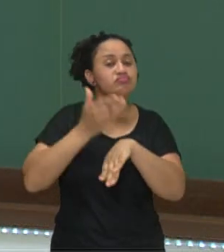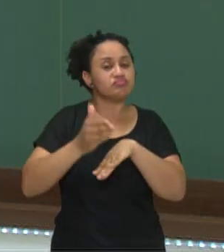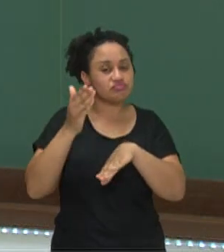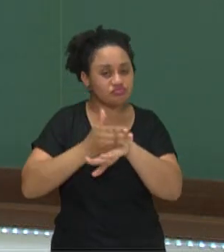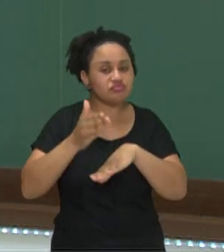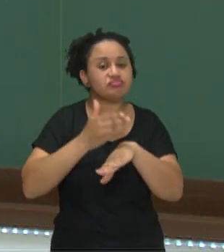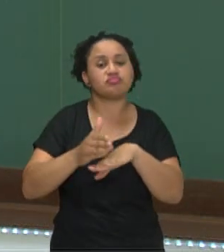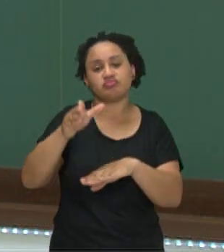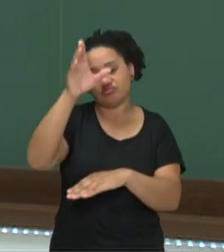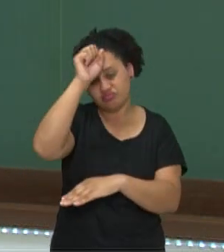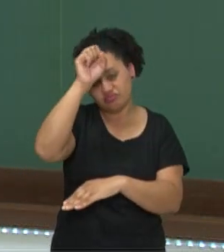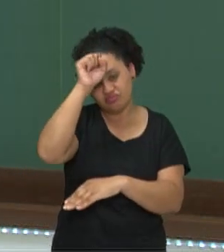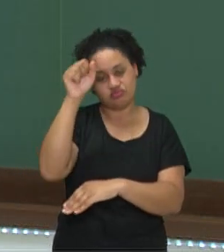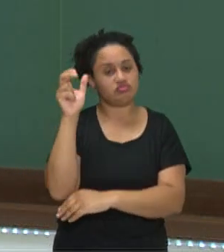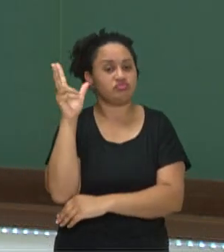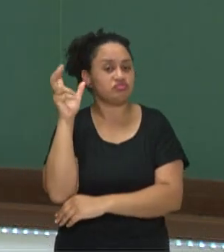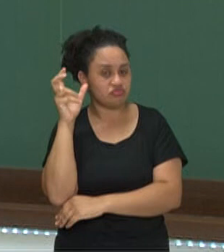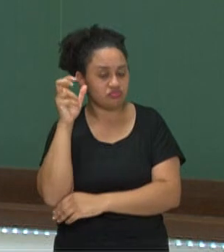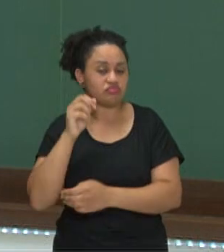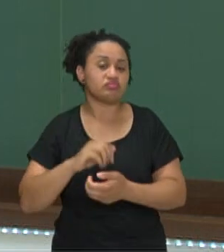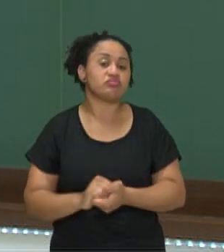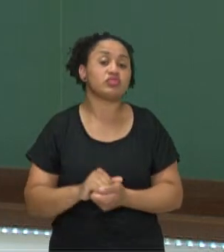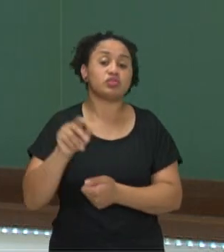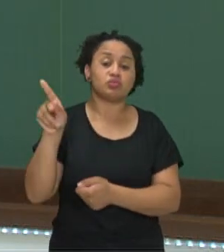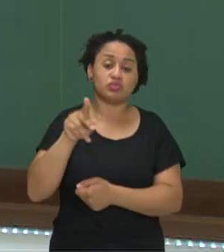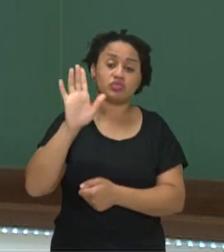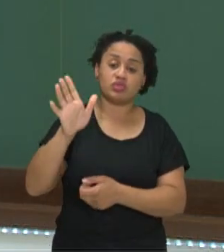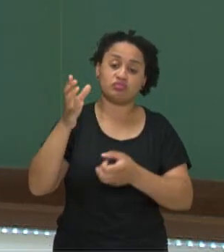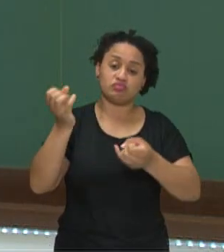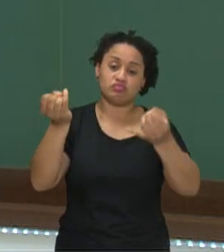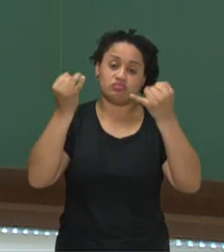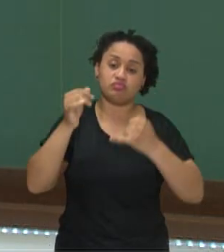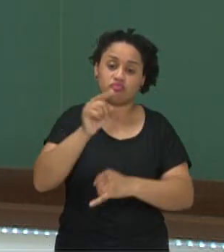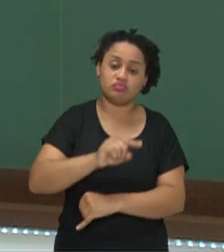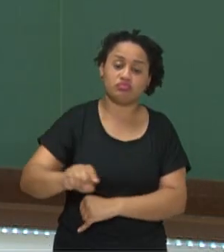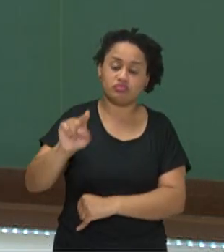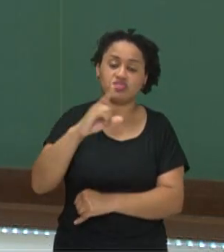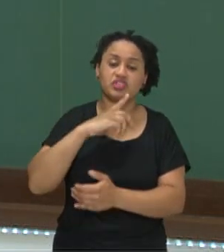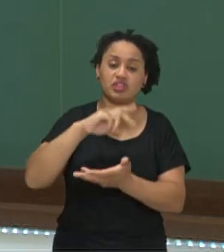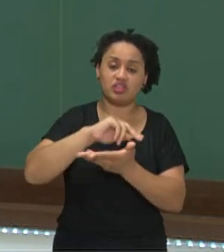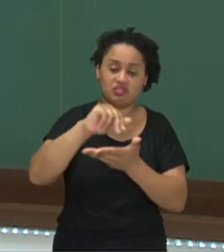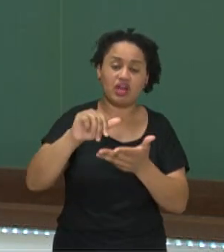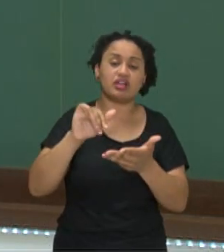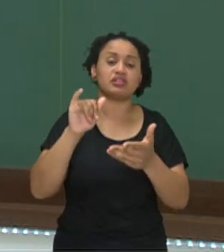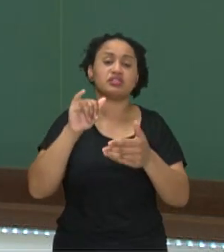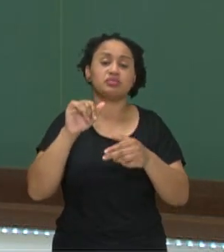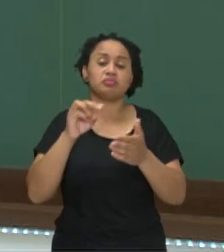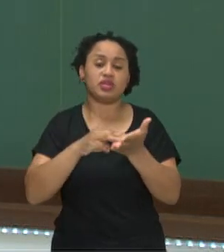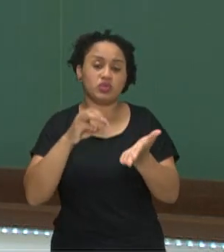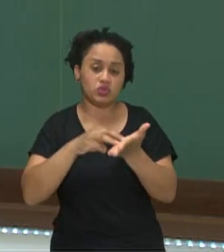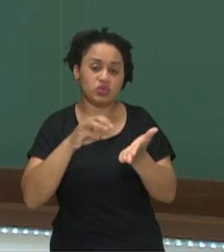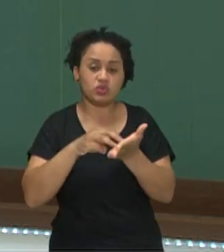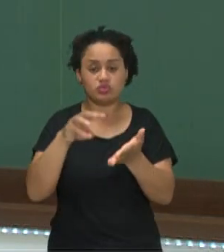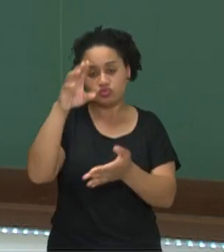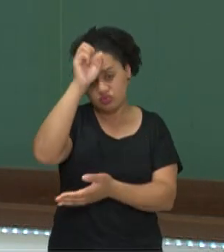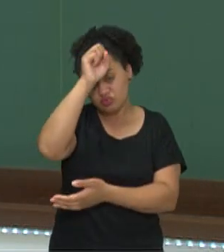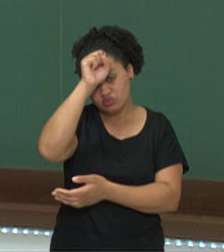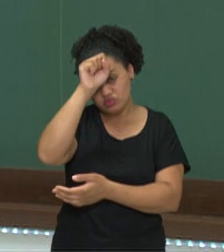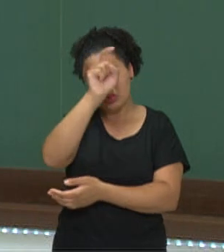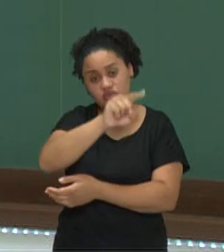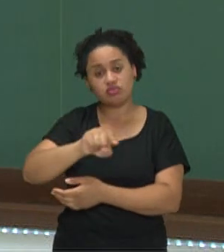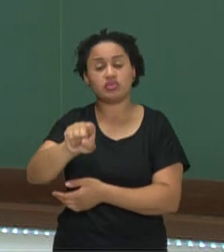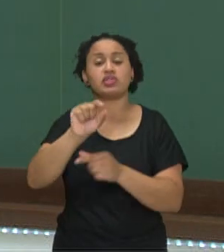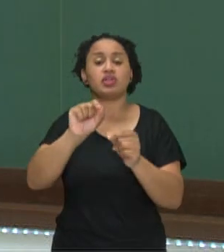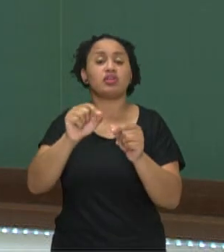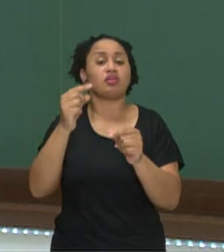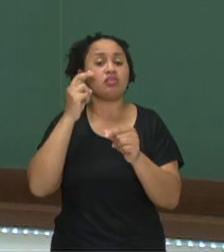a aprendizagem auditiva. Como o professor já explicou para vocês, existem várias metodologias de aprendizagem e você